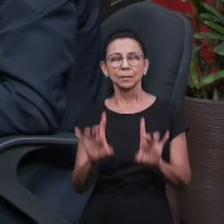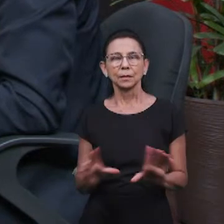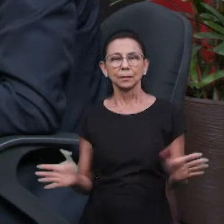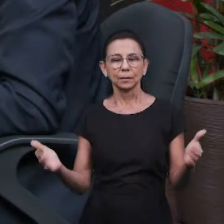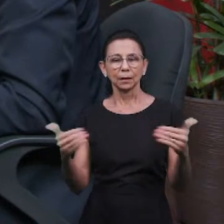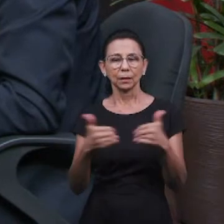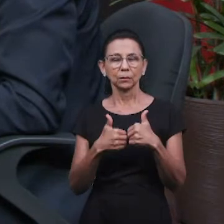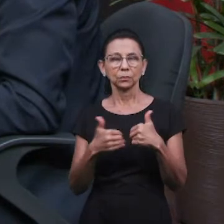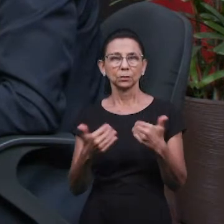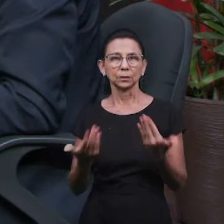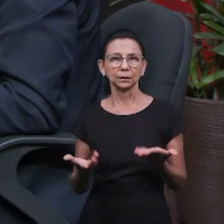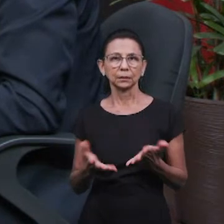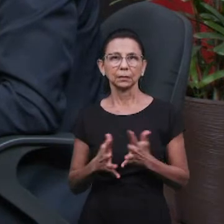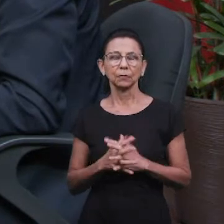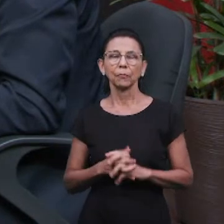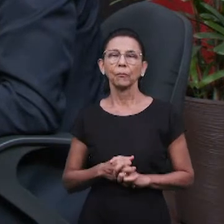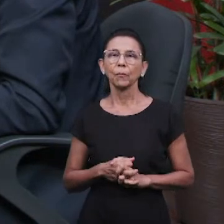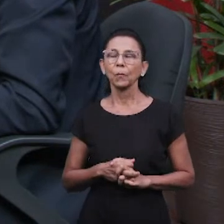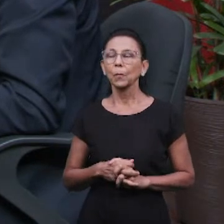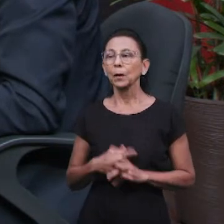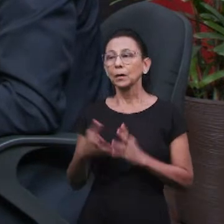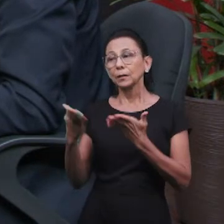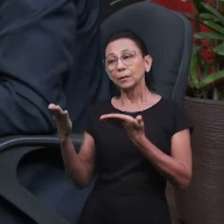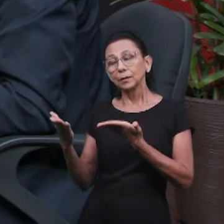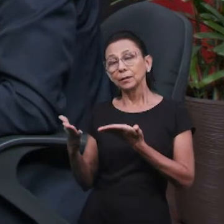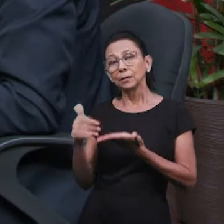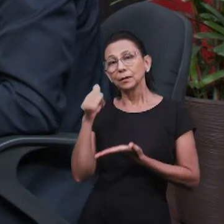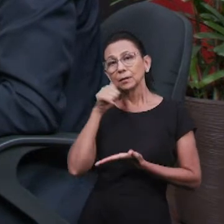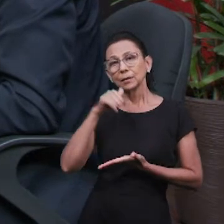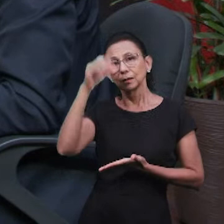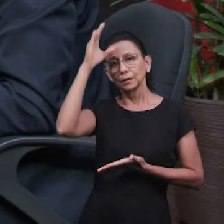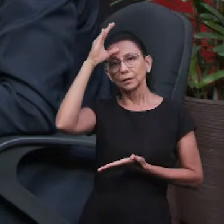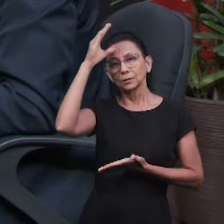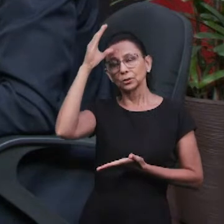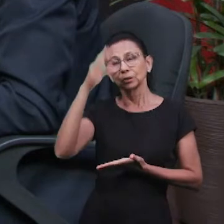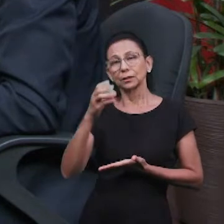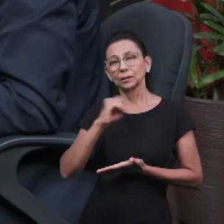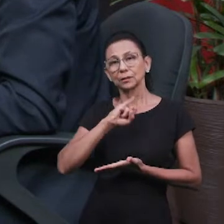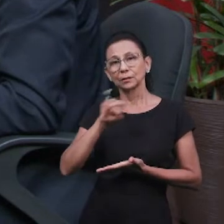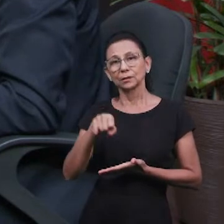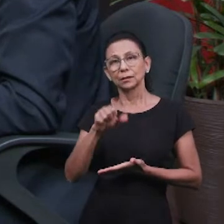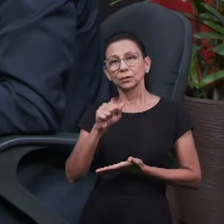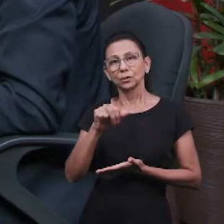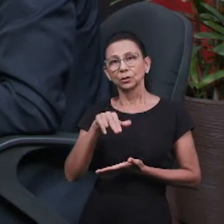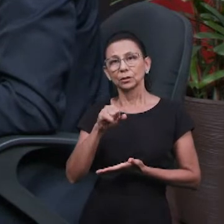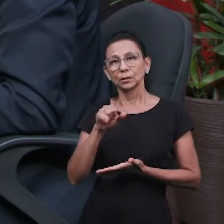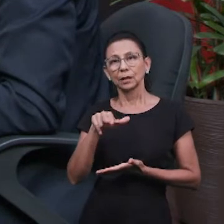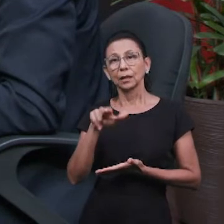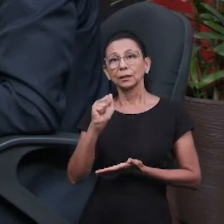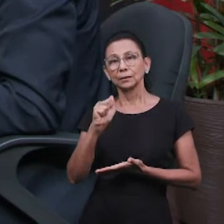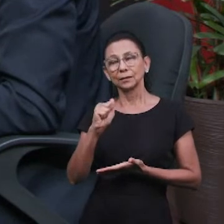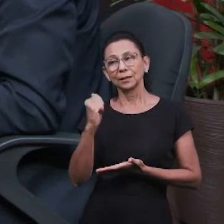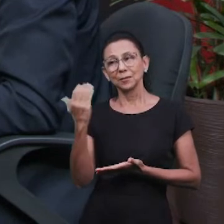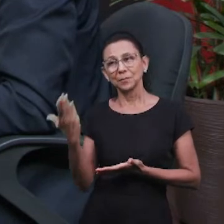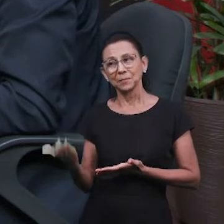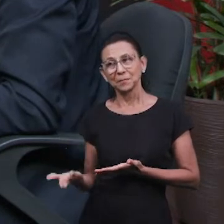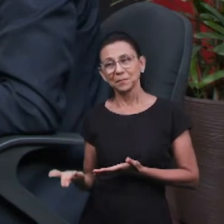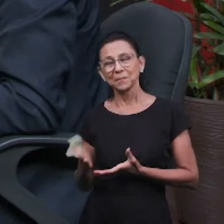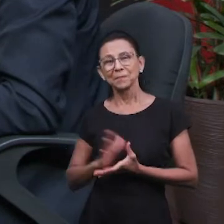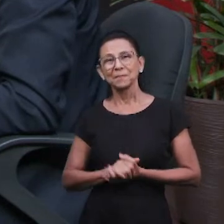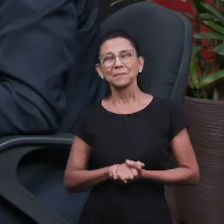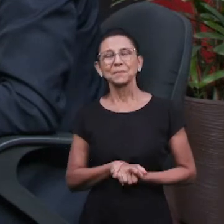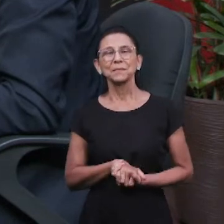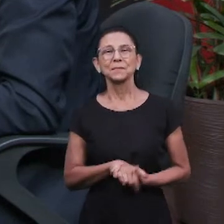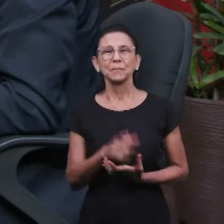nessa situação. A Janaína dispensa apresentação. Janaína... Vem cá, vocês não querem arrumar sobrenomes mais fáceis, não?